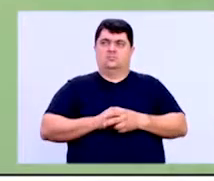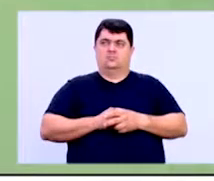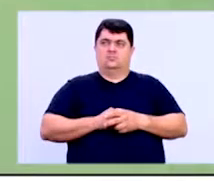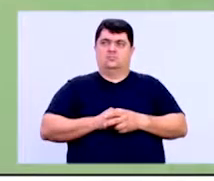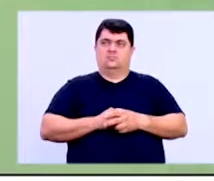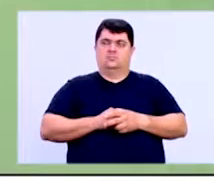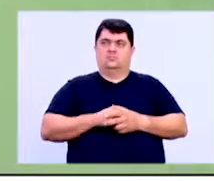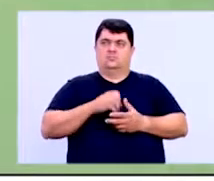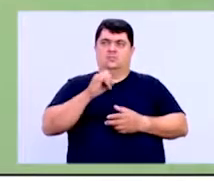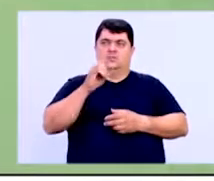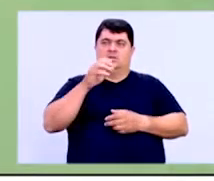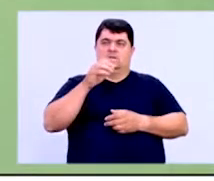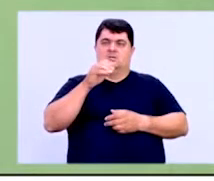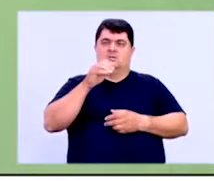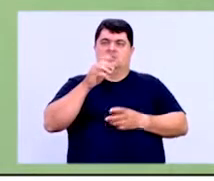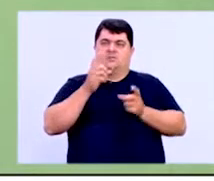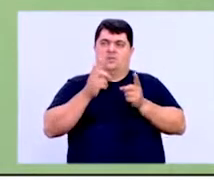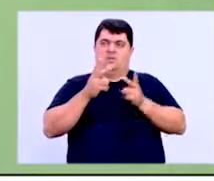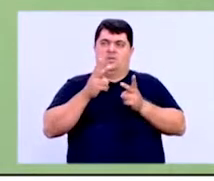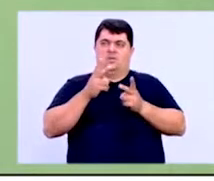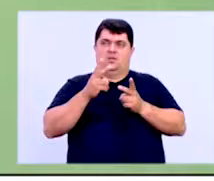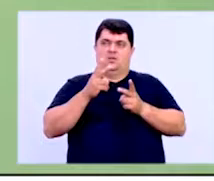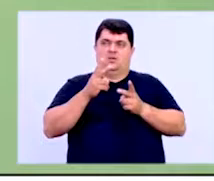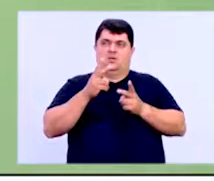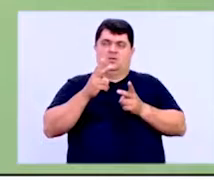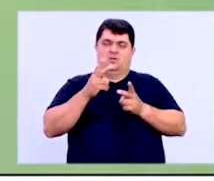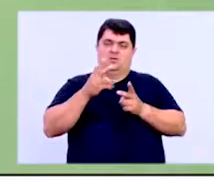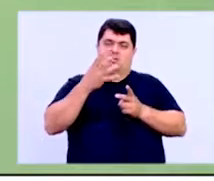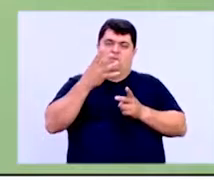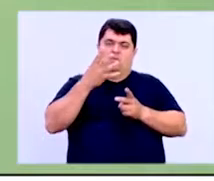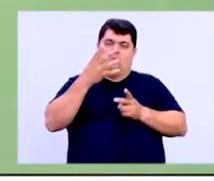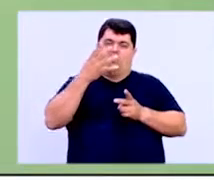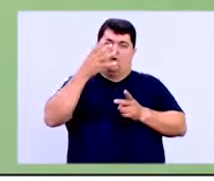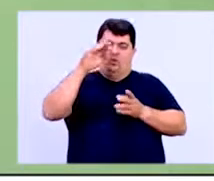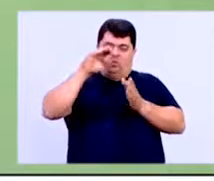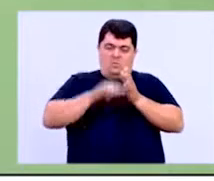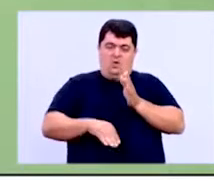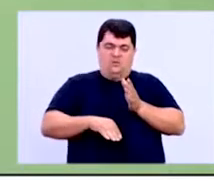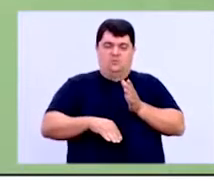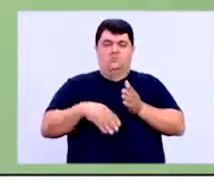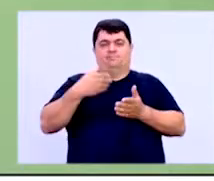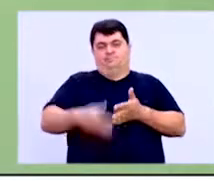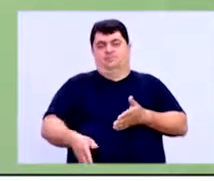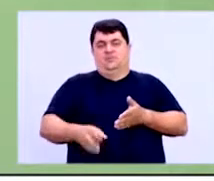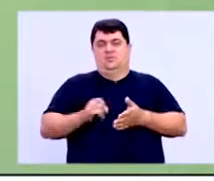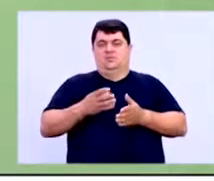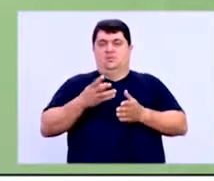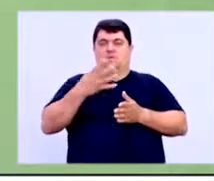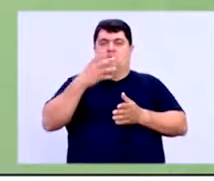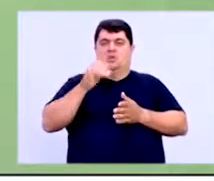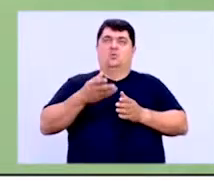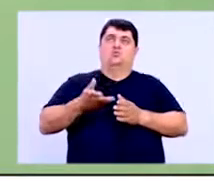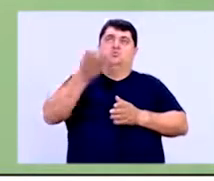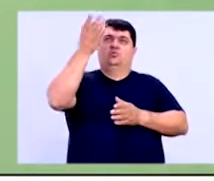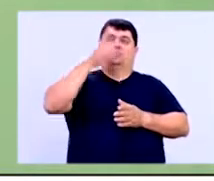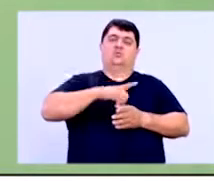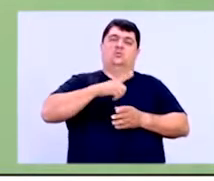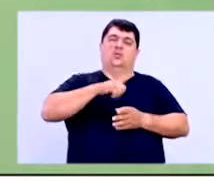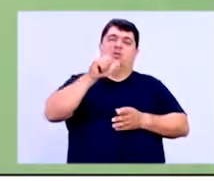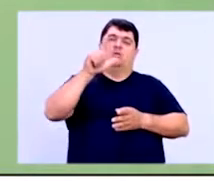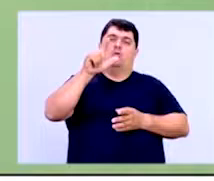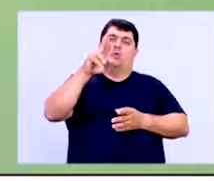Então, quer dizer que se eu vender menos de 4.000 unidades, estarei tendo prejuízo. E se eu vender mais, estarei tendo